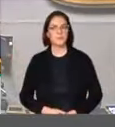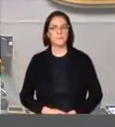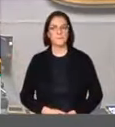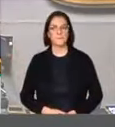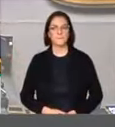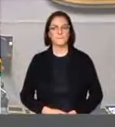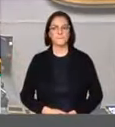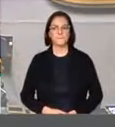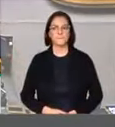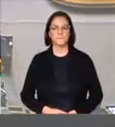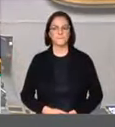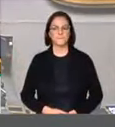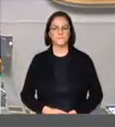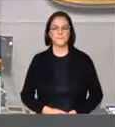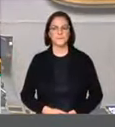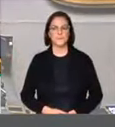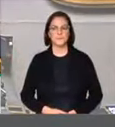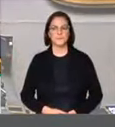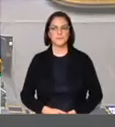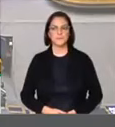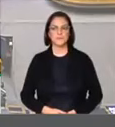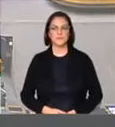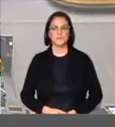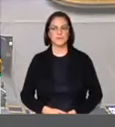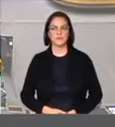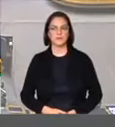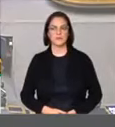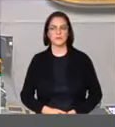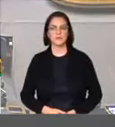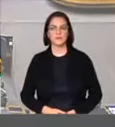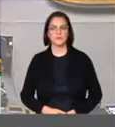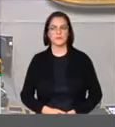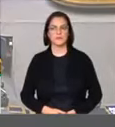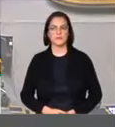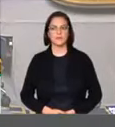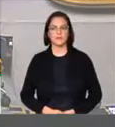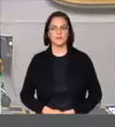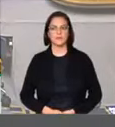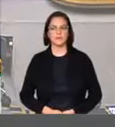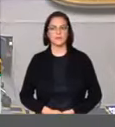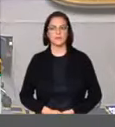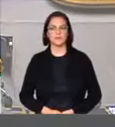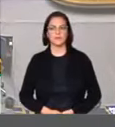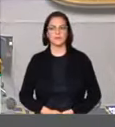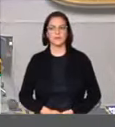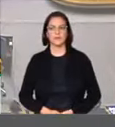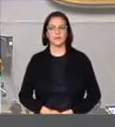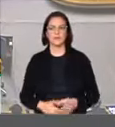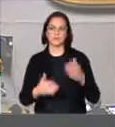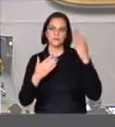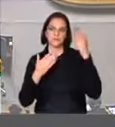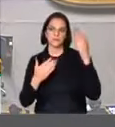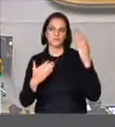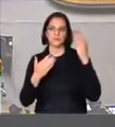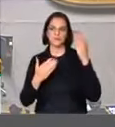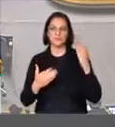também. Muito obrigado, Érica. Muito obrigado a todos. Maravilhosas. Que beijo que foi aquele ontem.